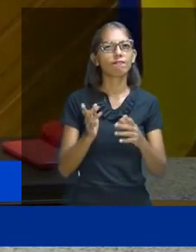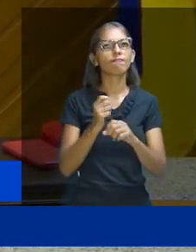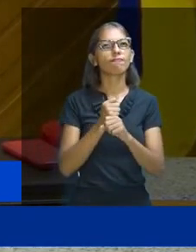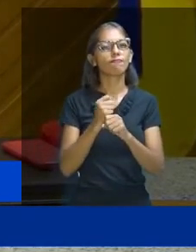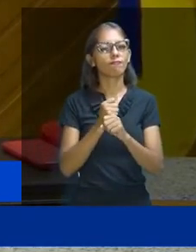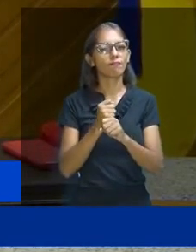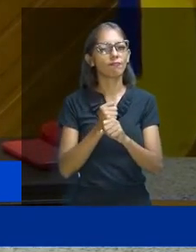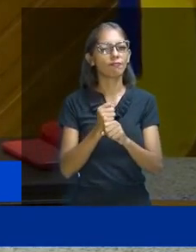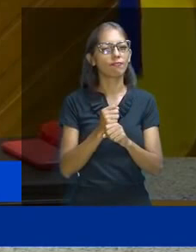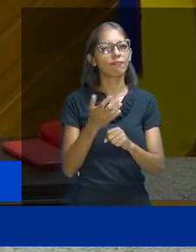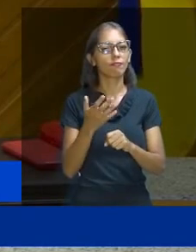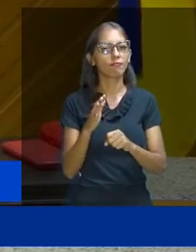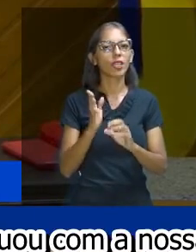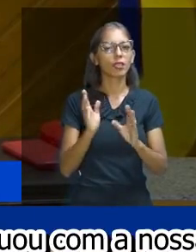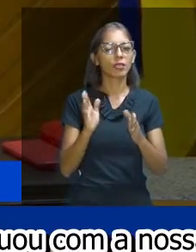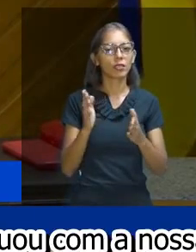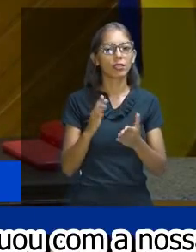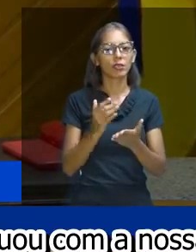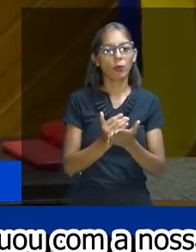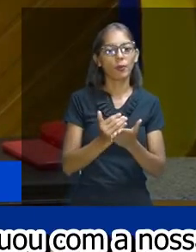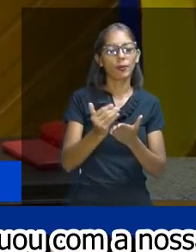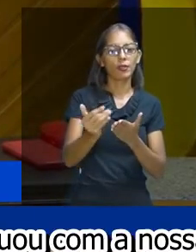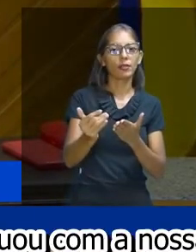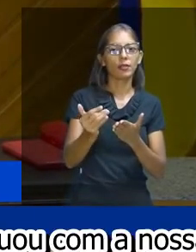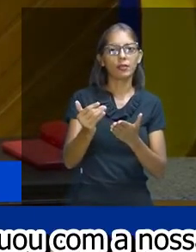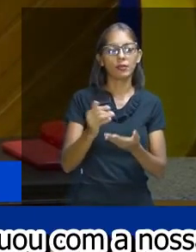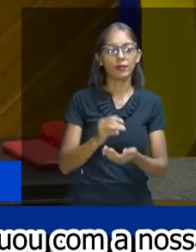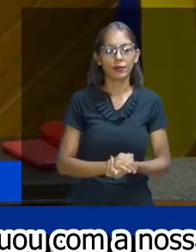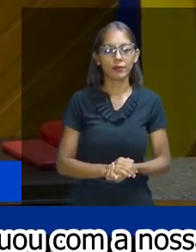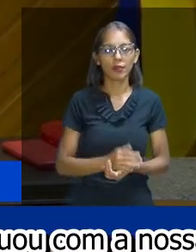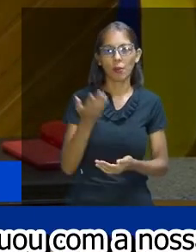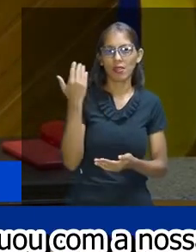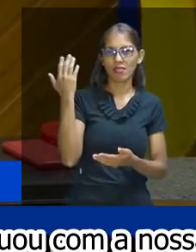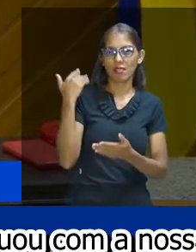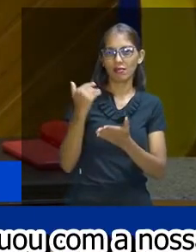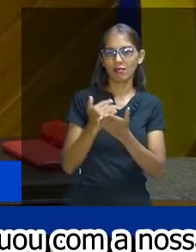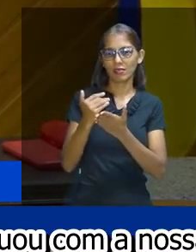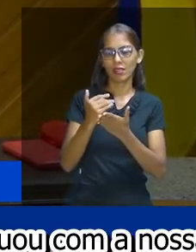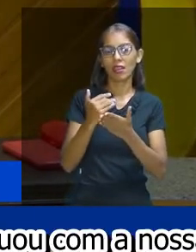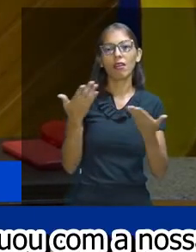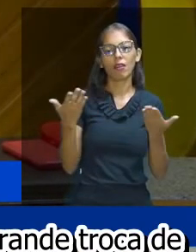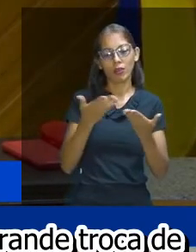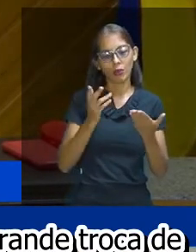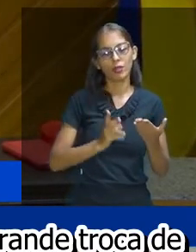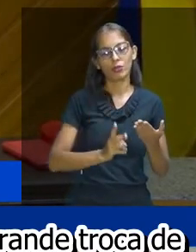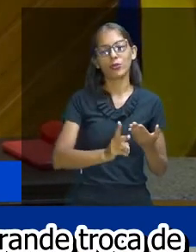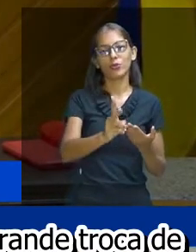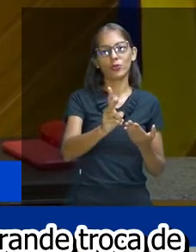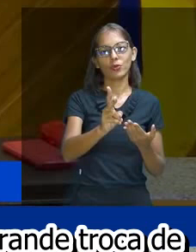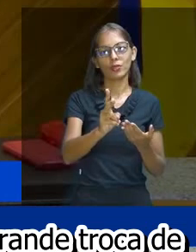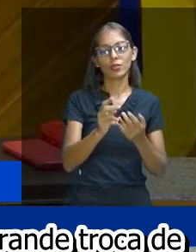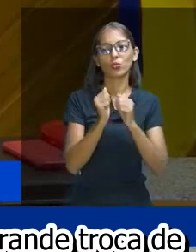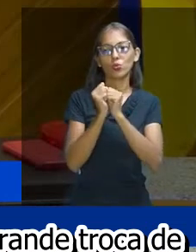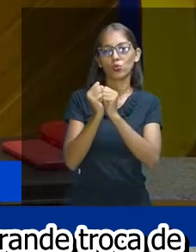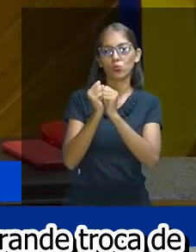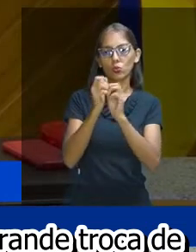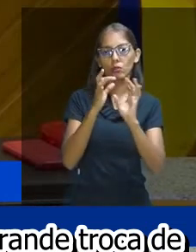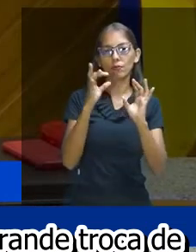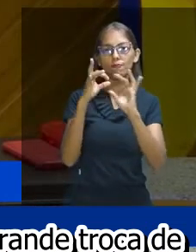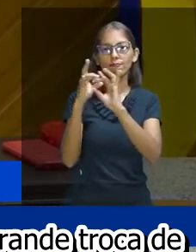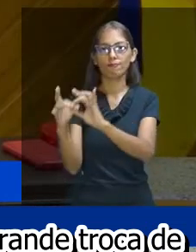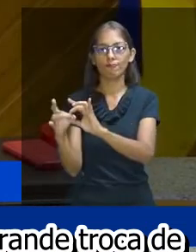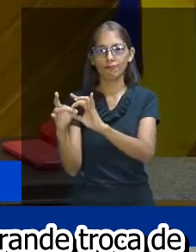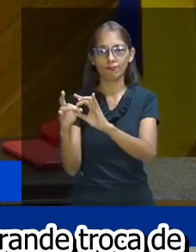do Pará e o TRE do Amapá, né, que começou lá na administração Gilberto Pinheiro, continuou com a nossa até agora com grandes projetos